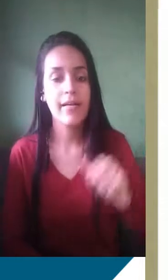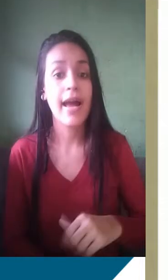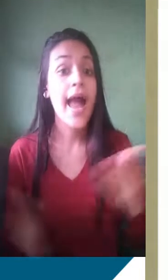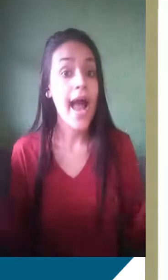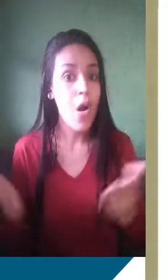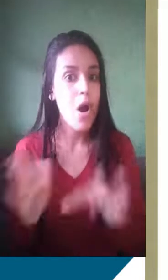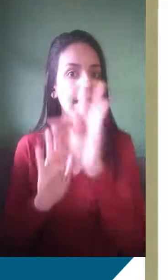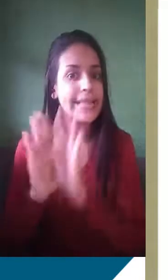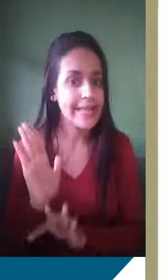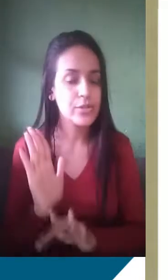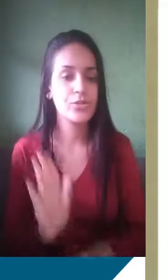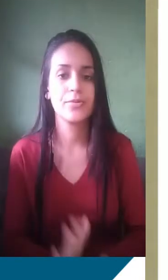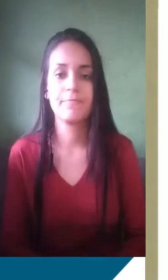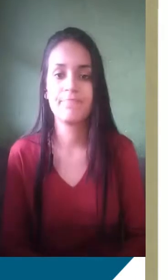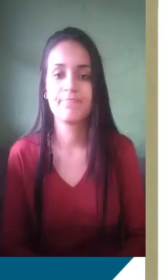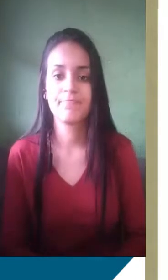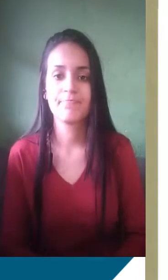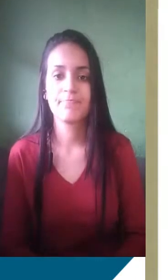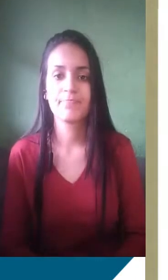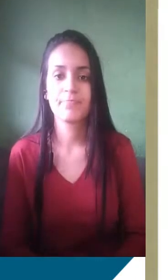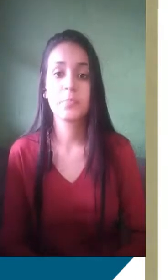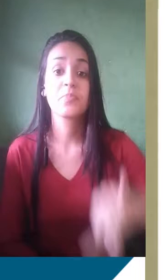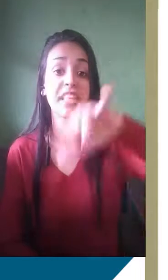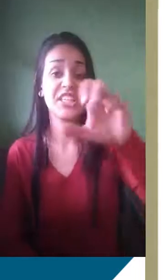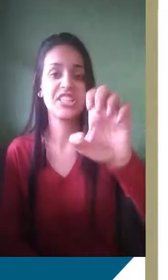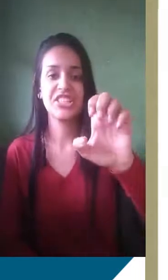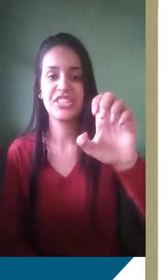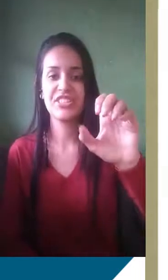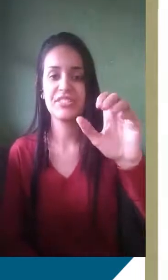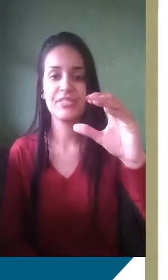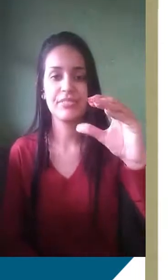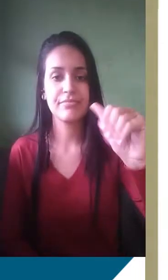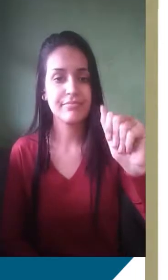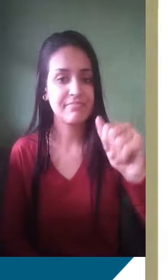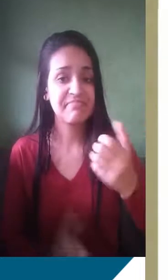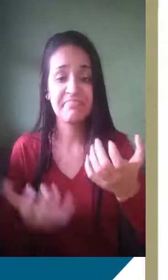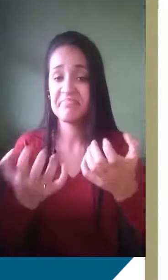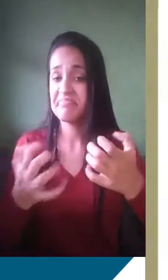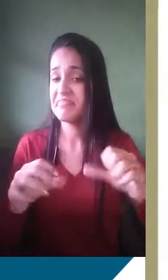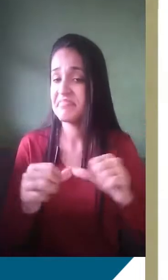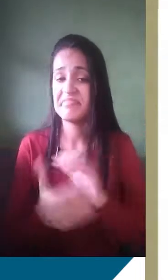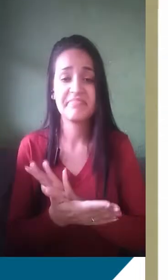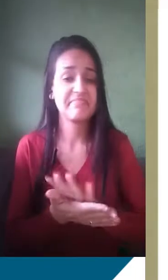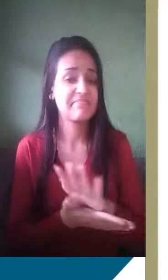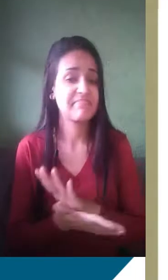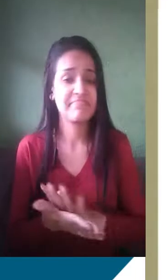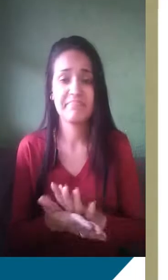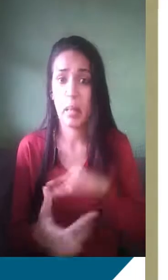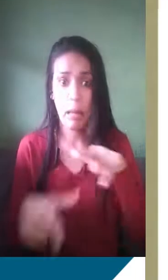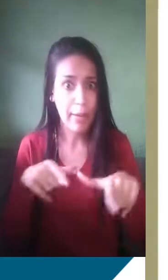Segue um trecho de Urupês. Jeca não queria saber de nada. Trabalhar não era com